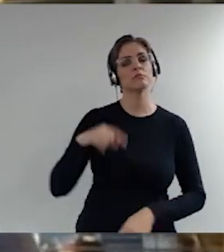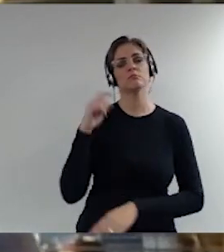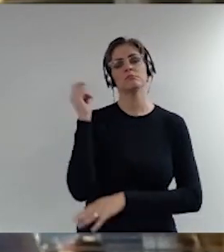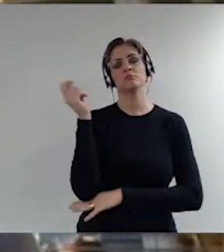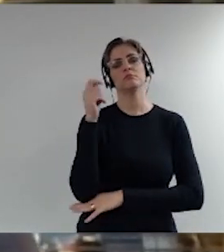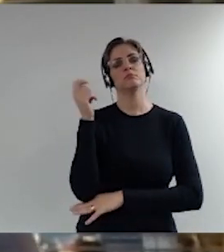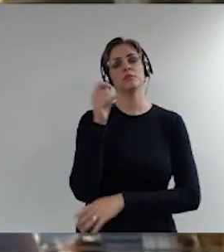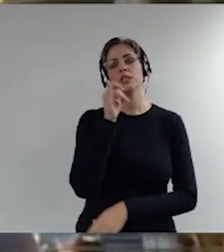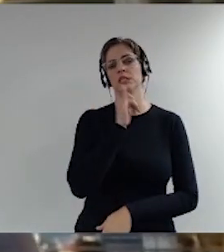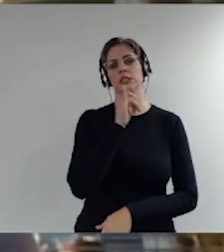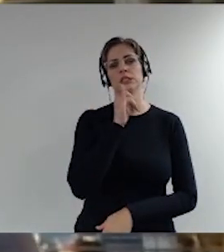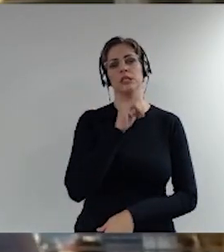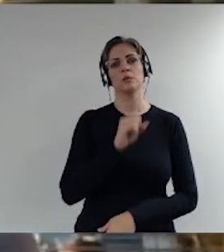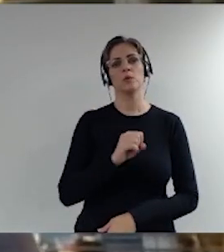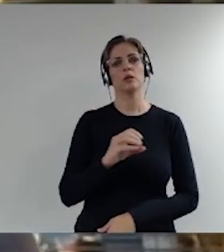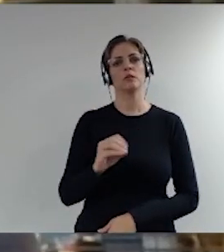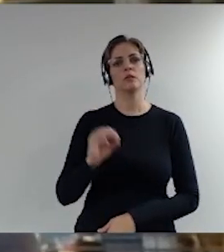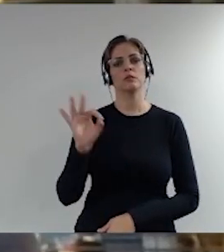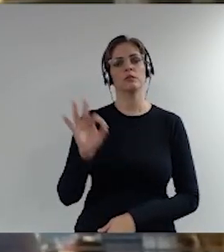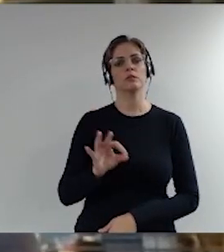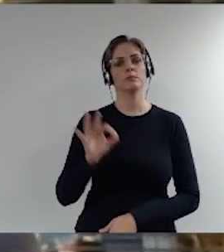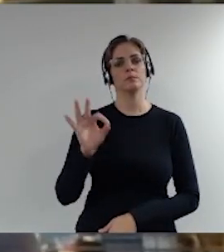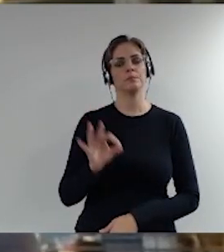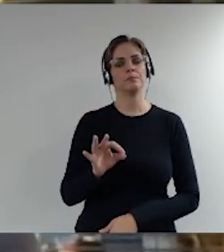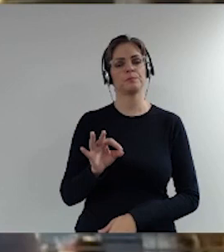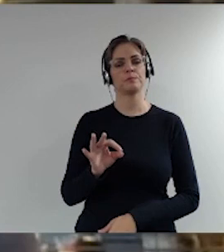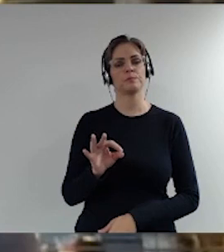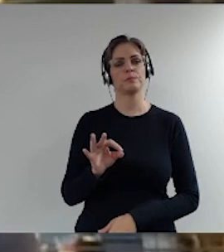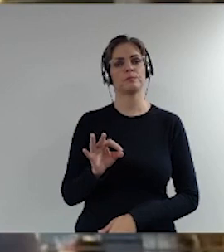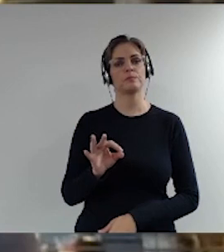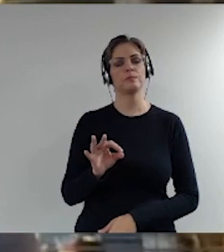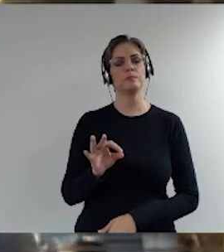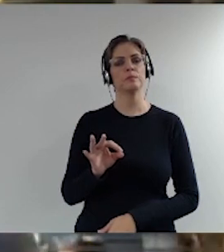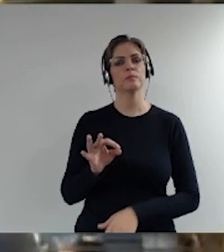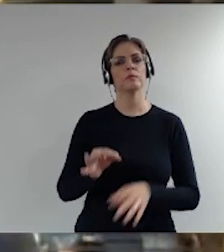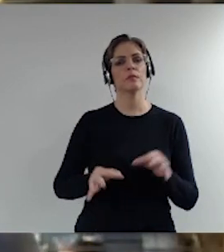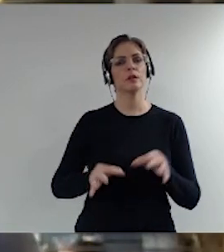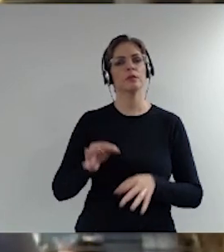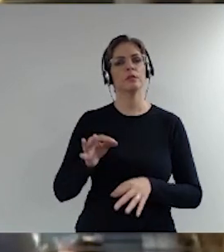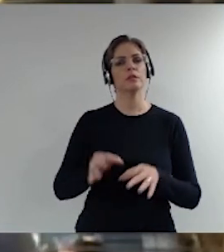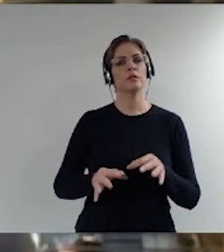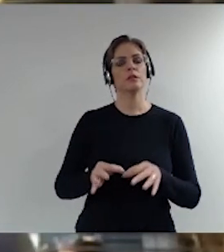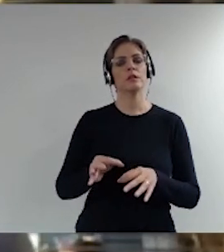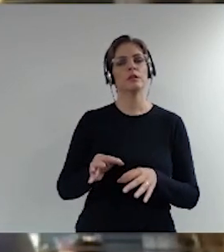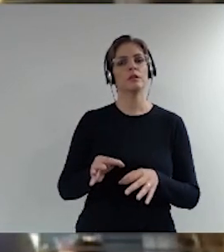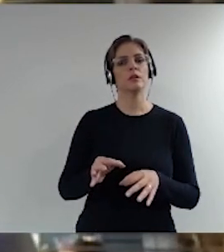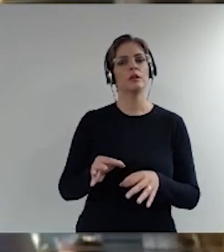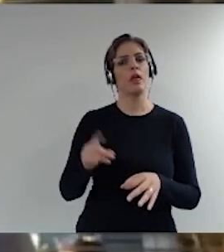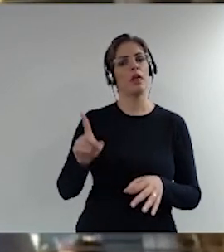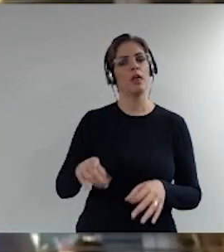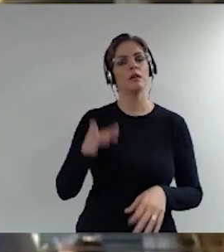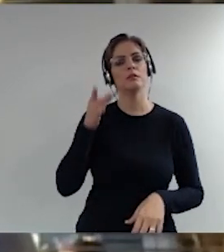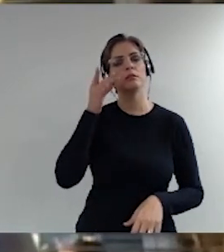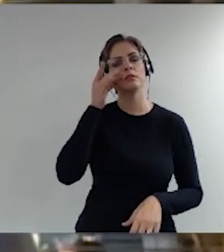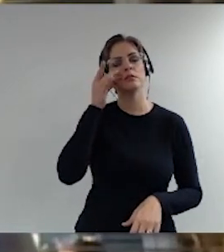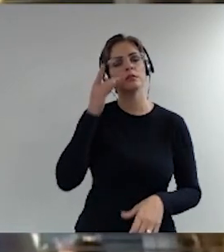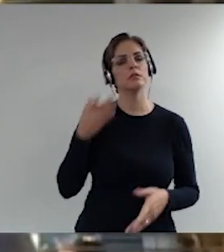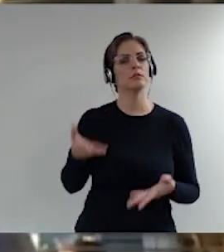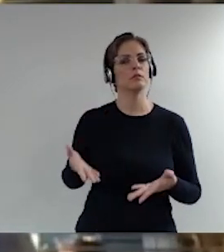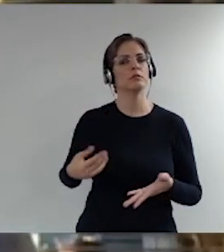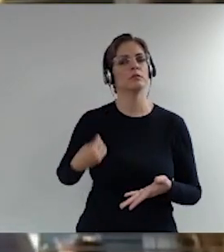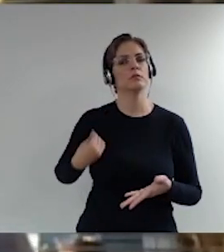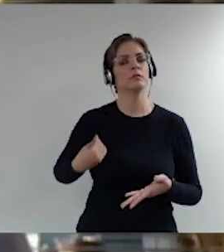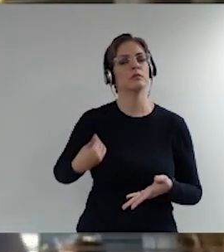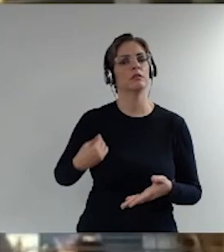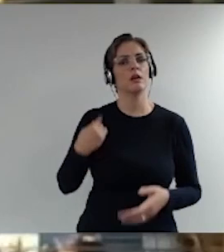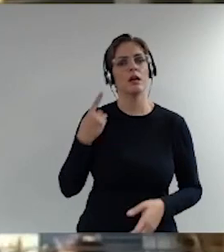Sul, 80% do Poder Judiciário são processos físicos ainda, né? Então, aquele